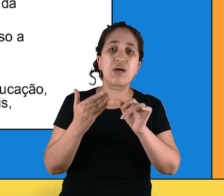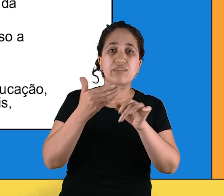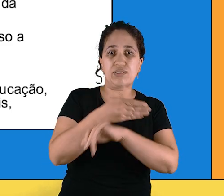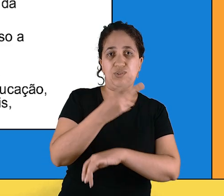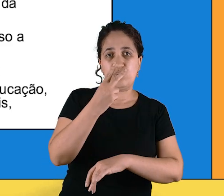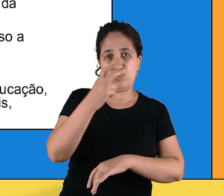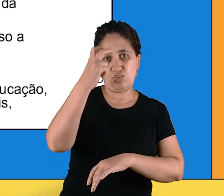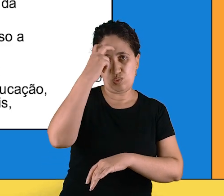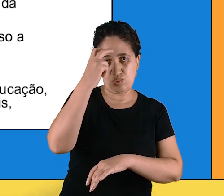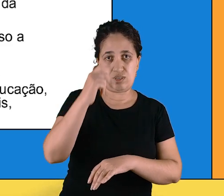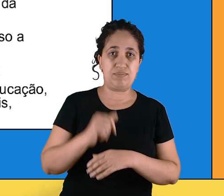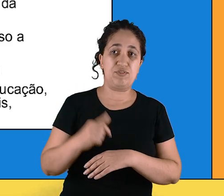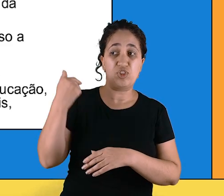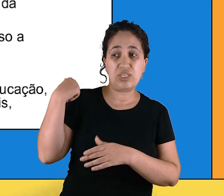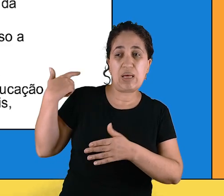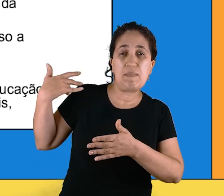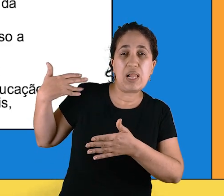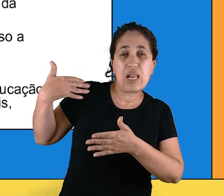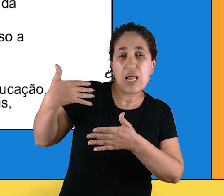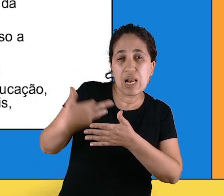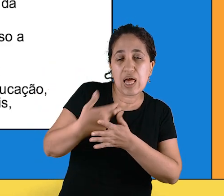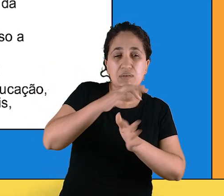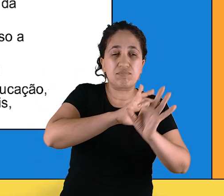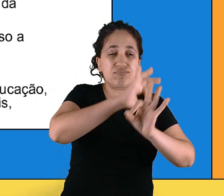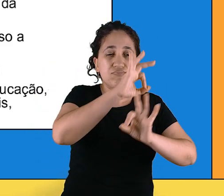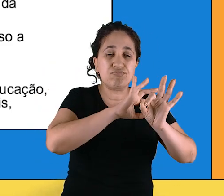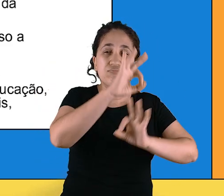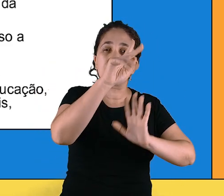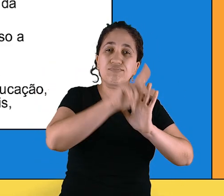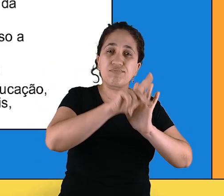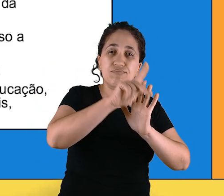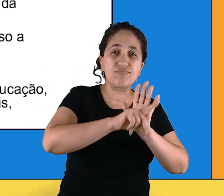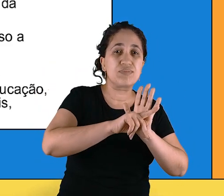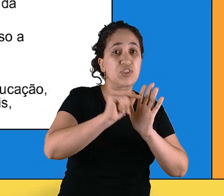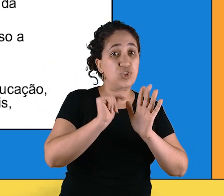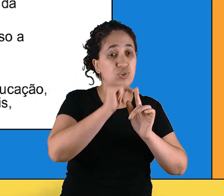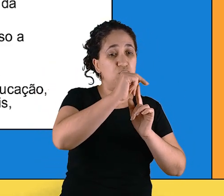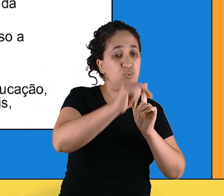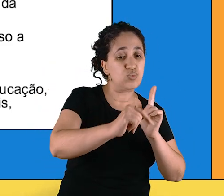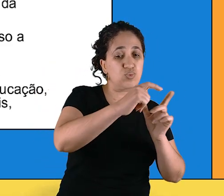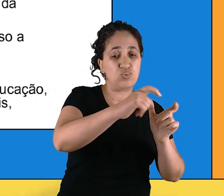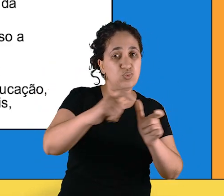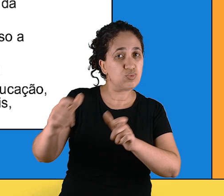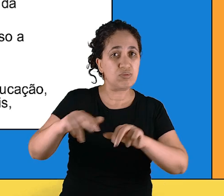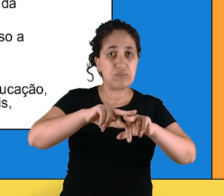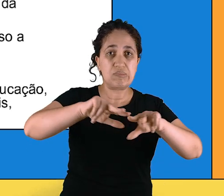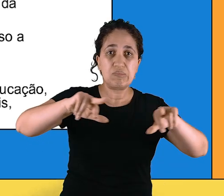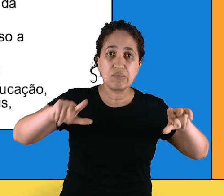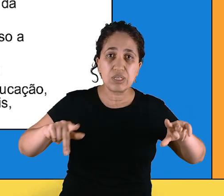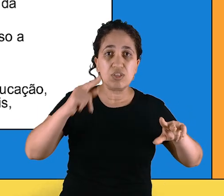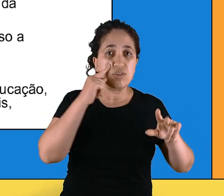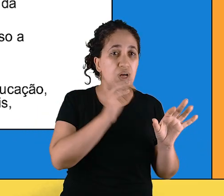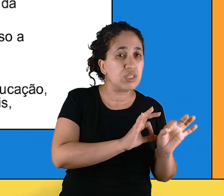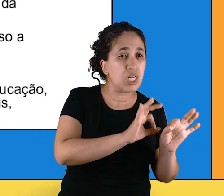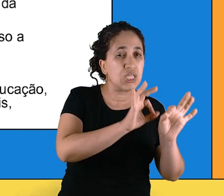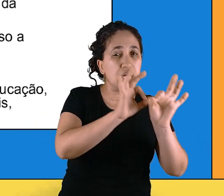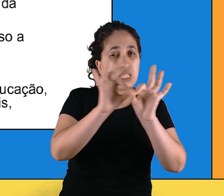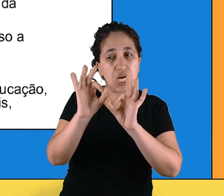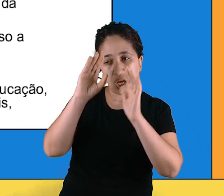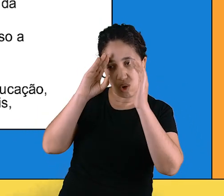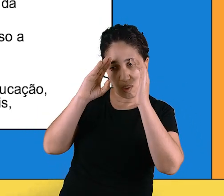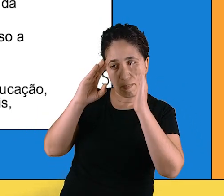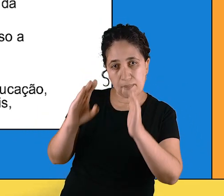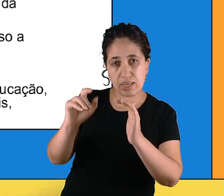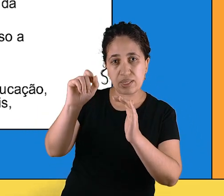acesso à cultura. E desde então, planos, programas nacionais de diferentes órgãos têm acompanhado o que a Lei Brasileira